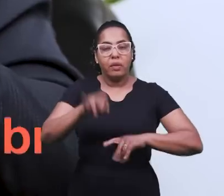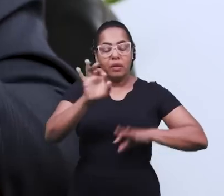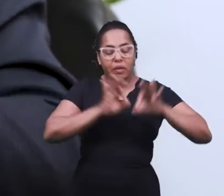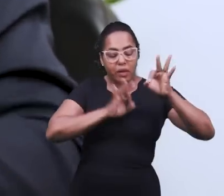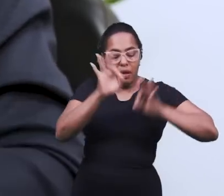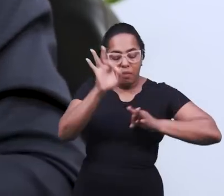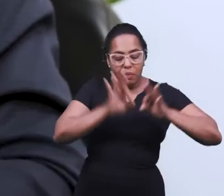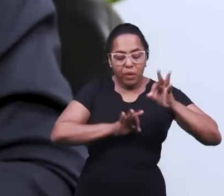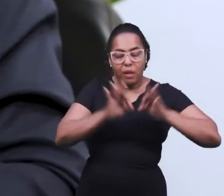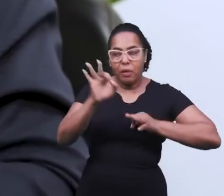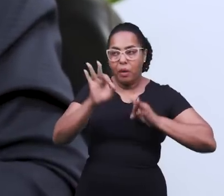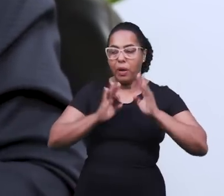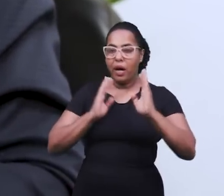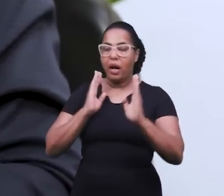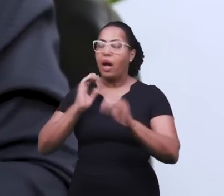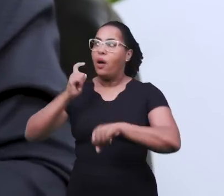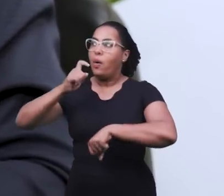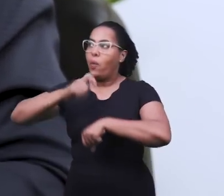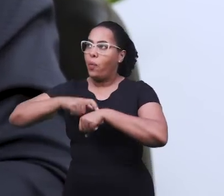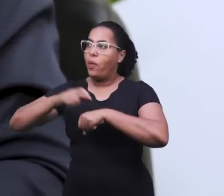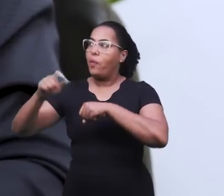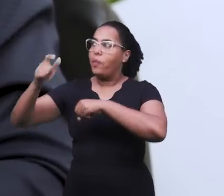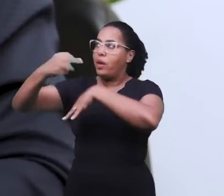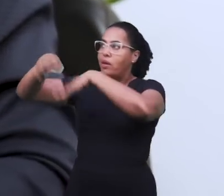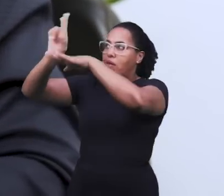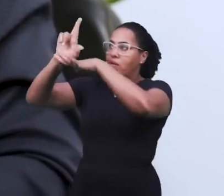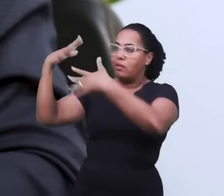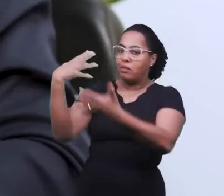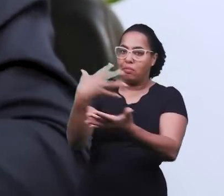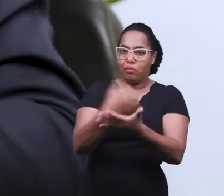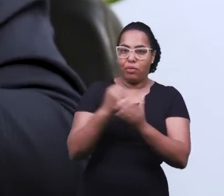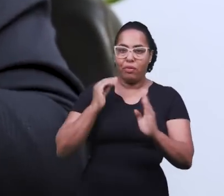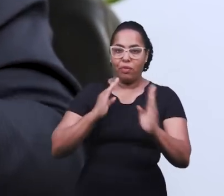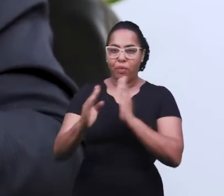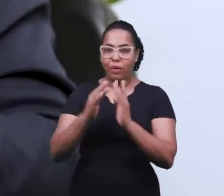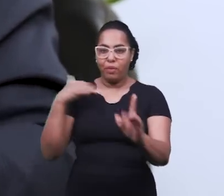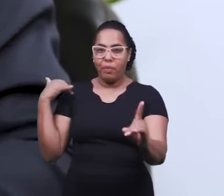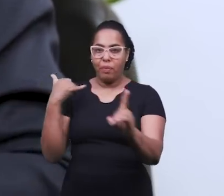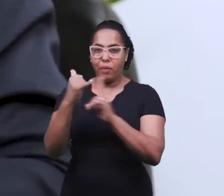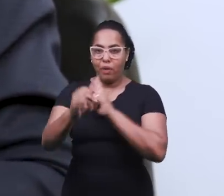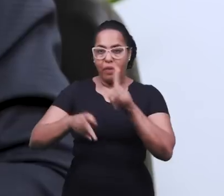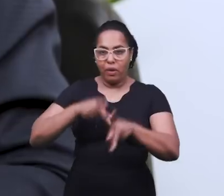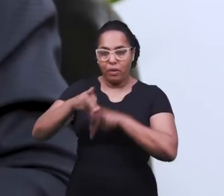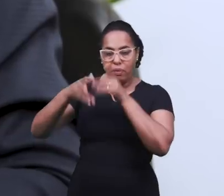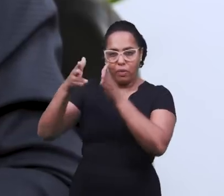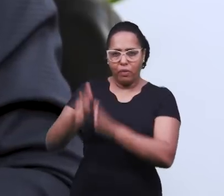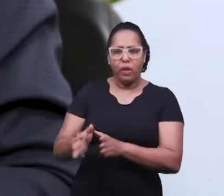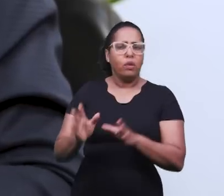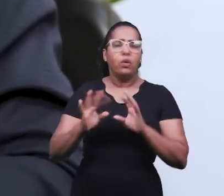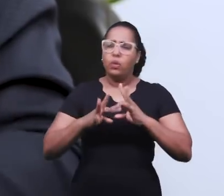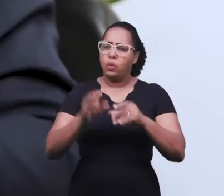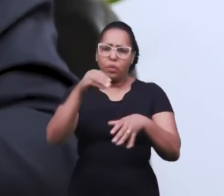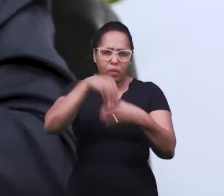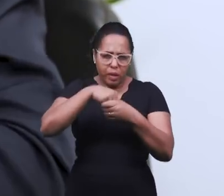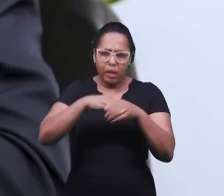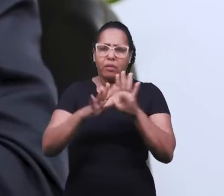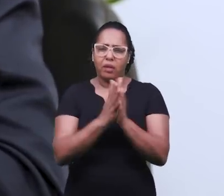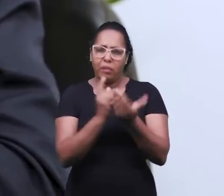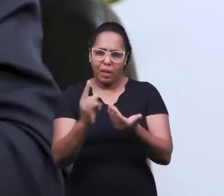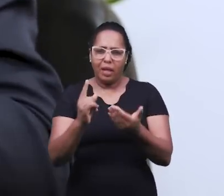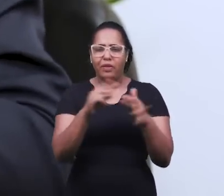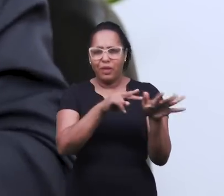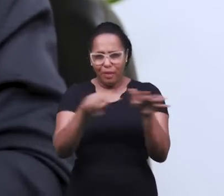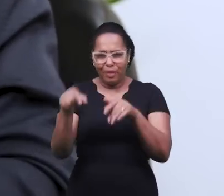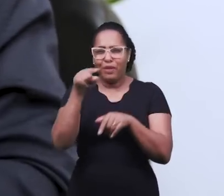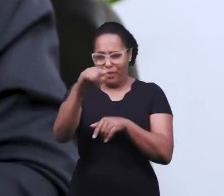agradeço. O nosso tempo para esse programa, para essa edição já foi. Eu agradeço a sua presença, o seu tempo aqui e já fica o convite